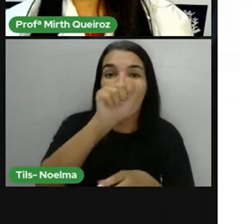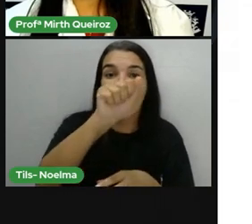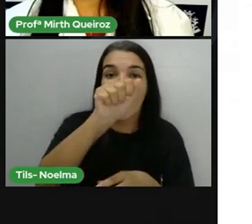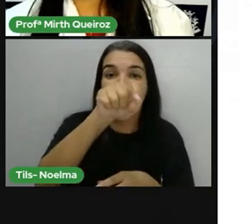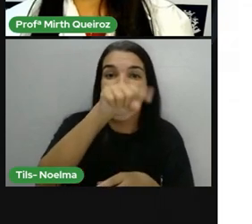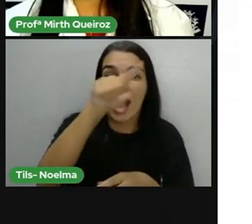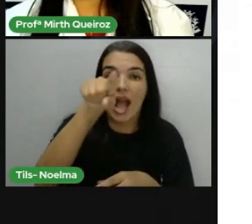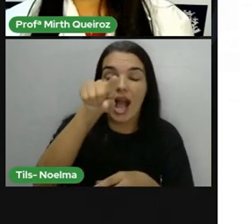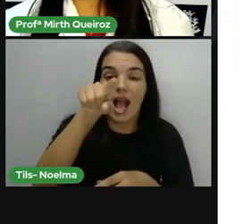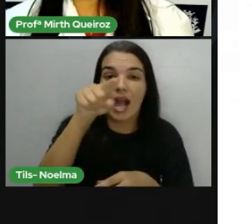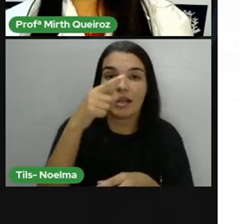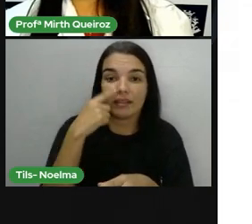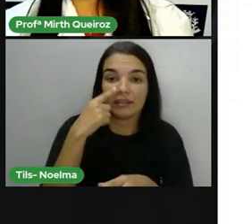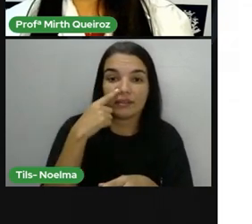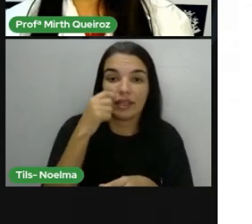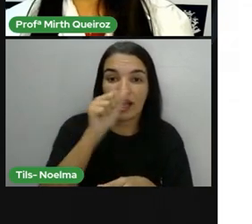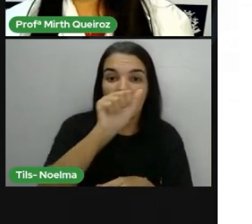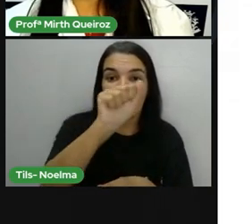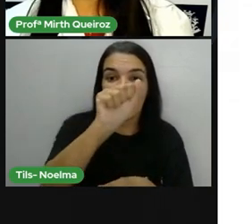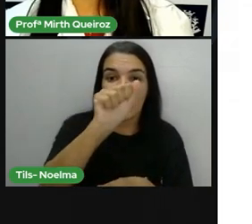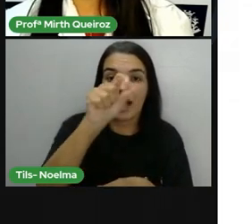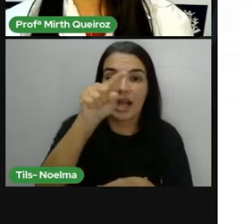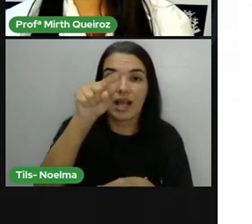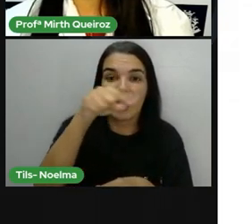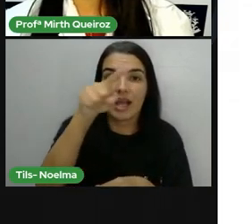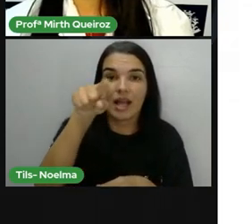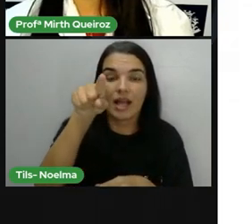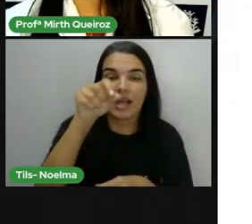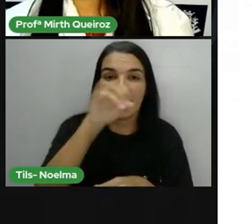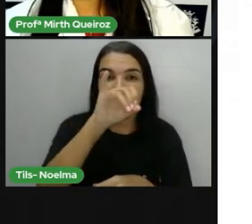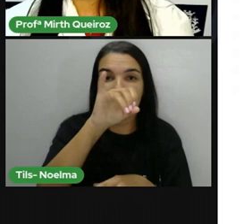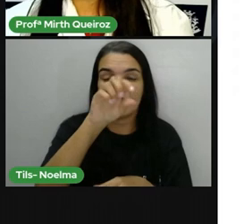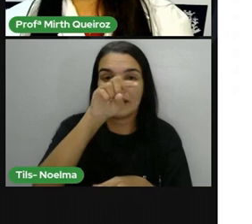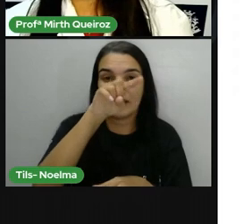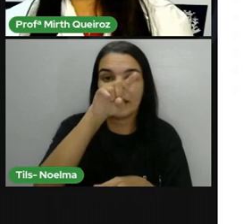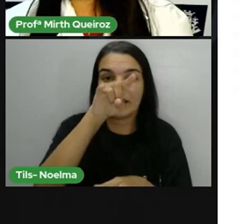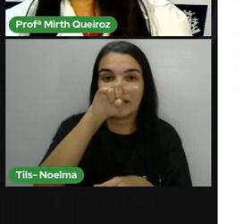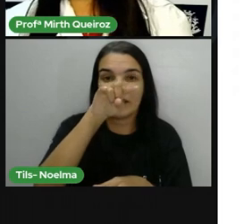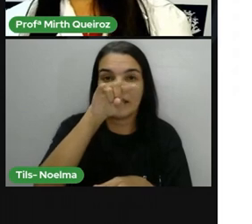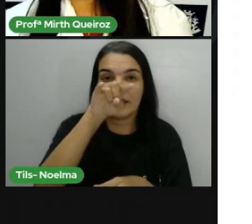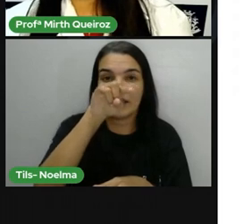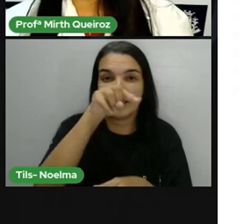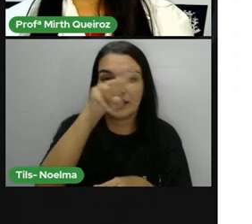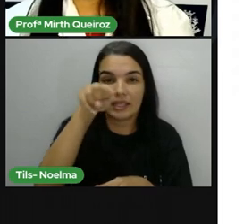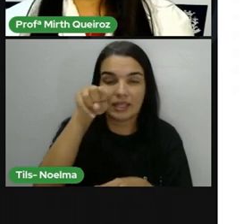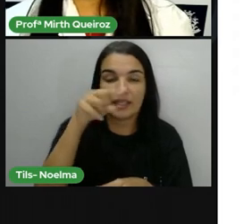irmãs, tem um acento aqui, viu, gente? Ah, não, é imã. Imã, imãs,